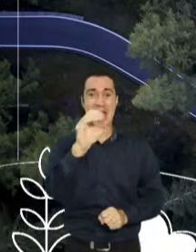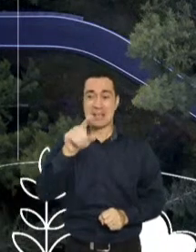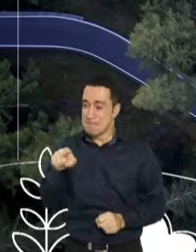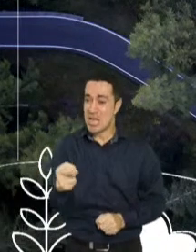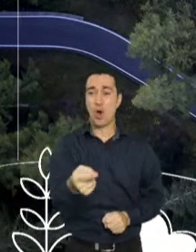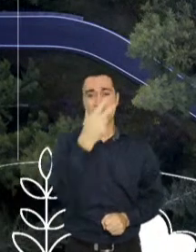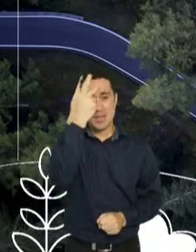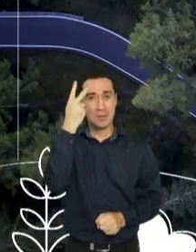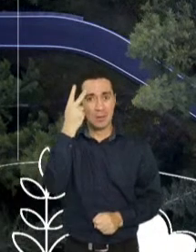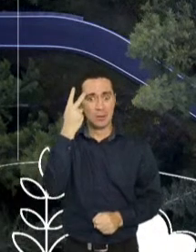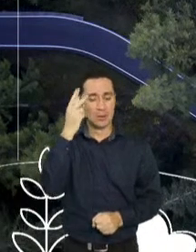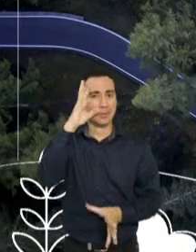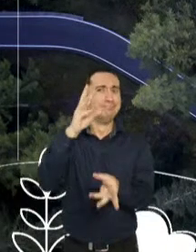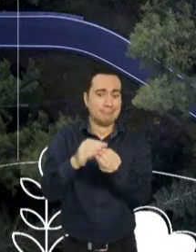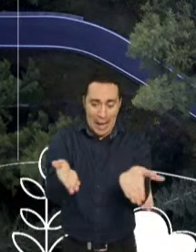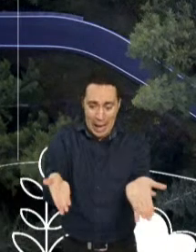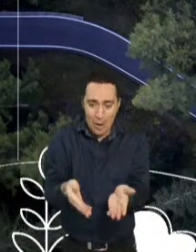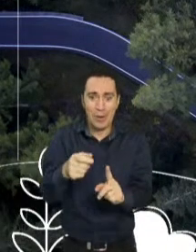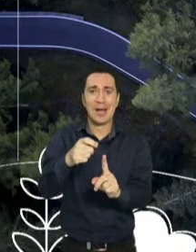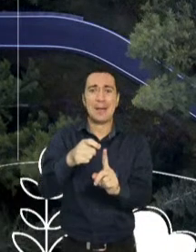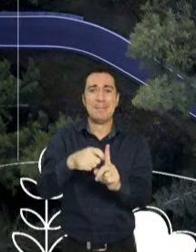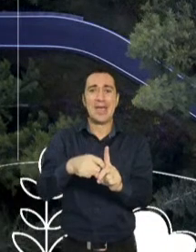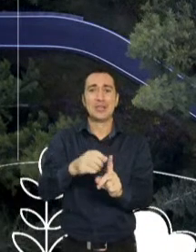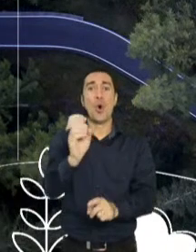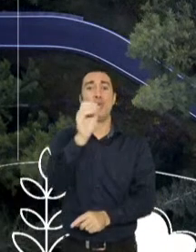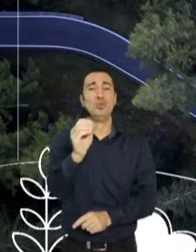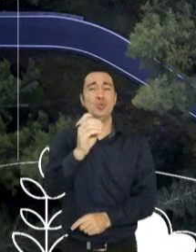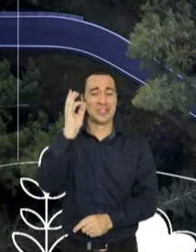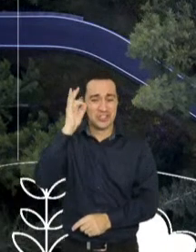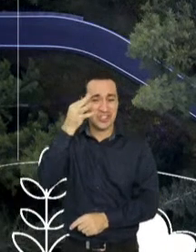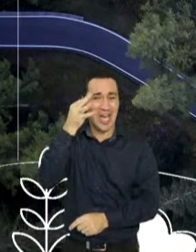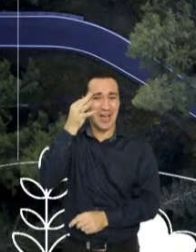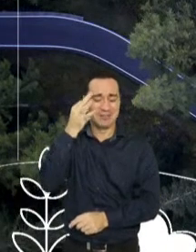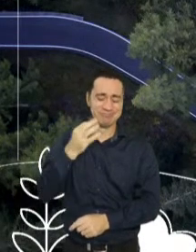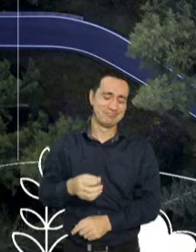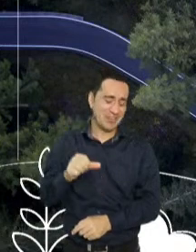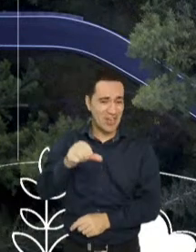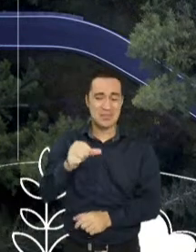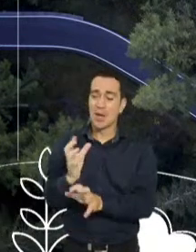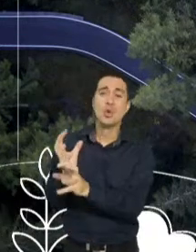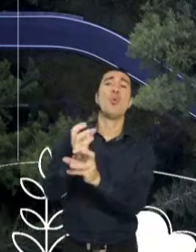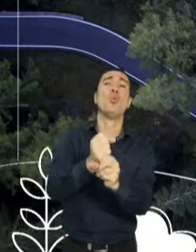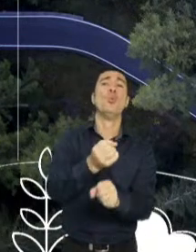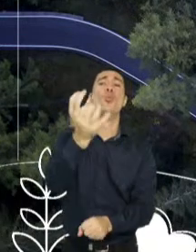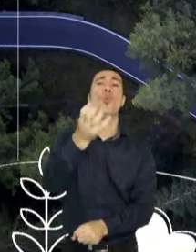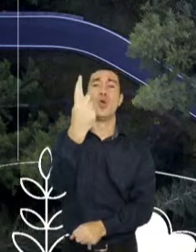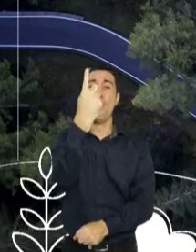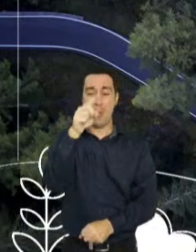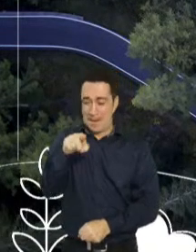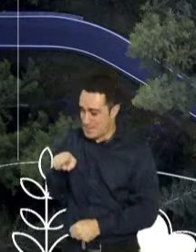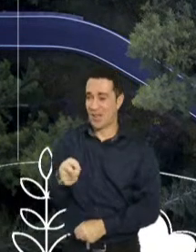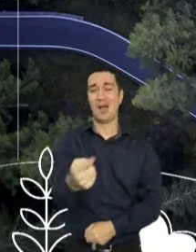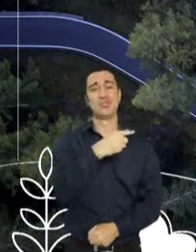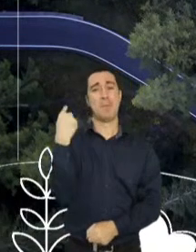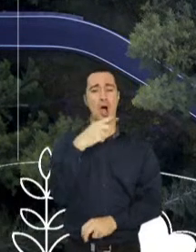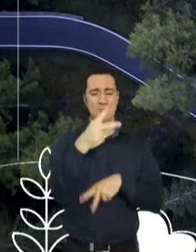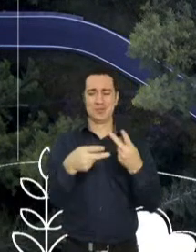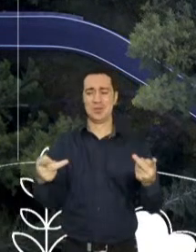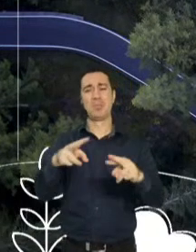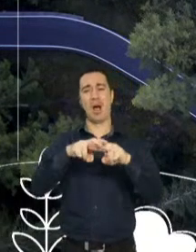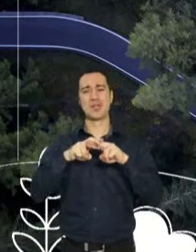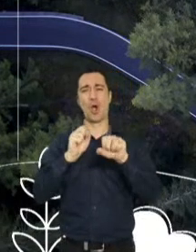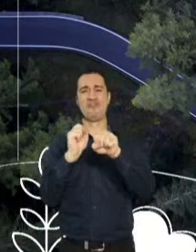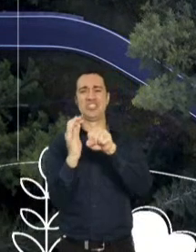Novamente, 2020, outubro, já ultrapassamos a infeliz marca de mais de 1 milhão de mortos